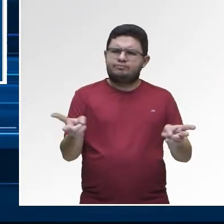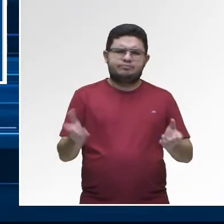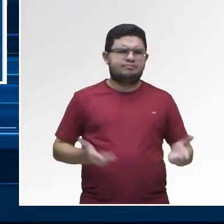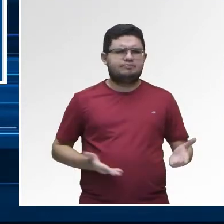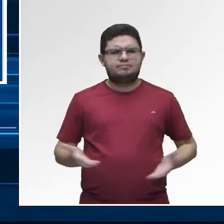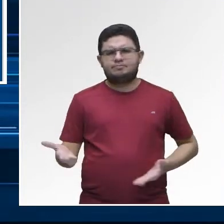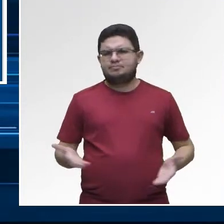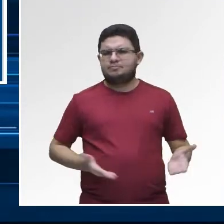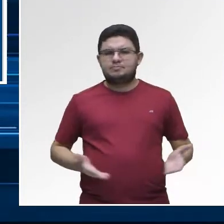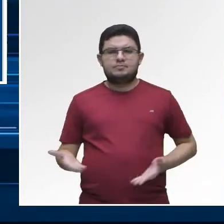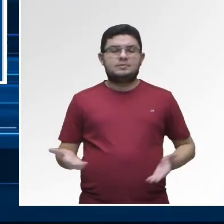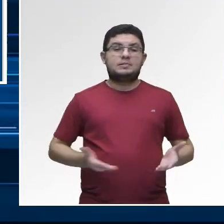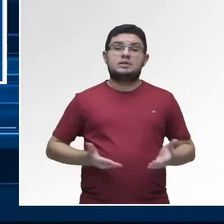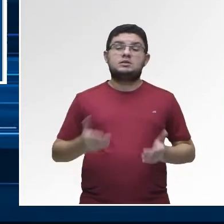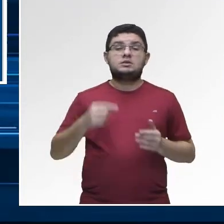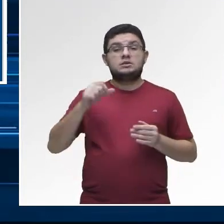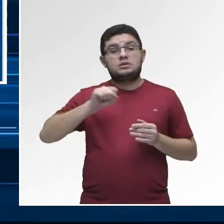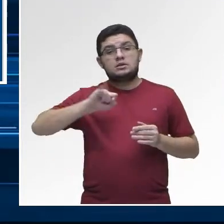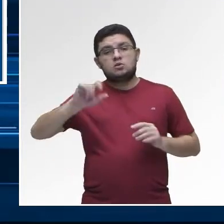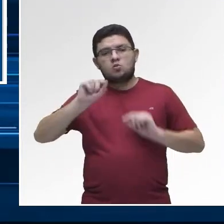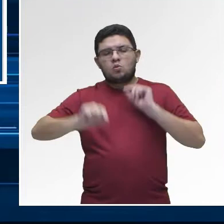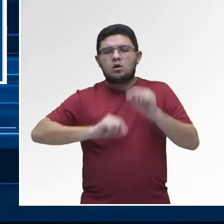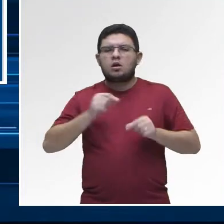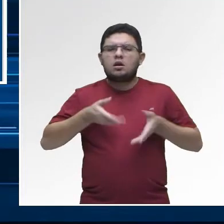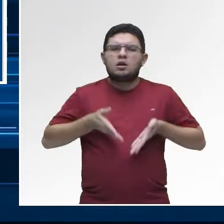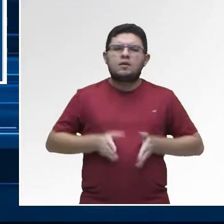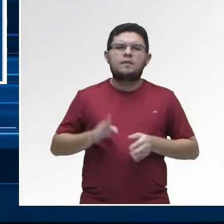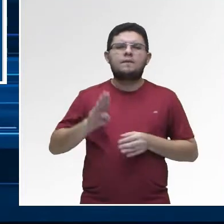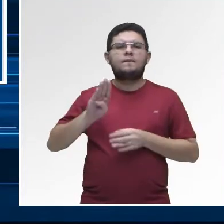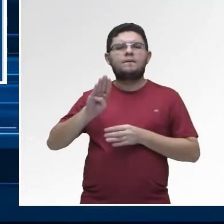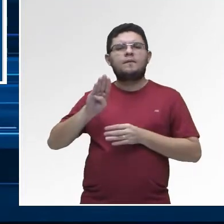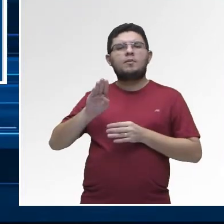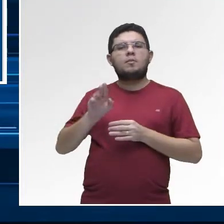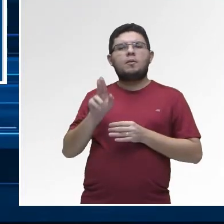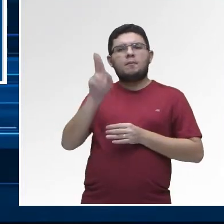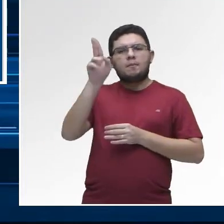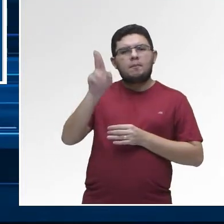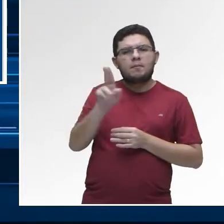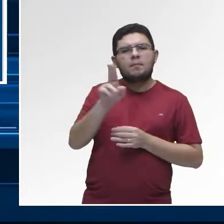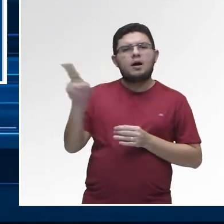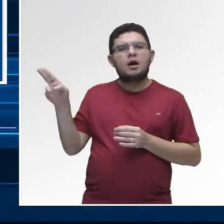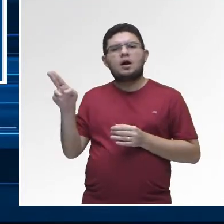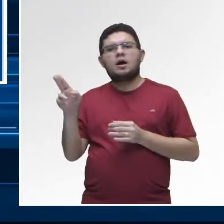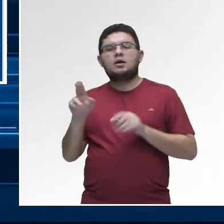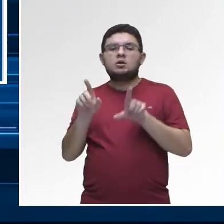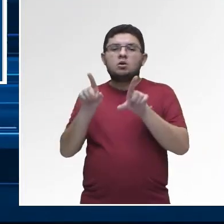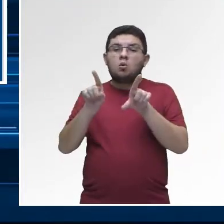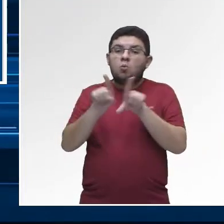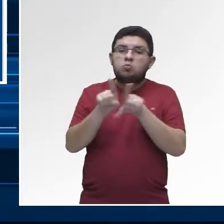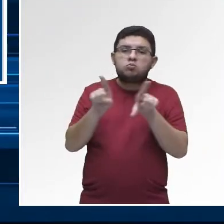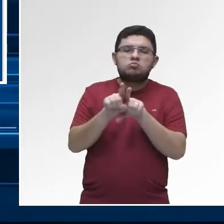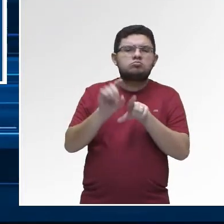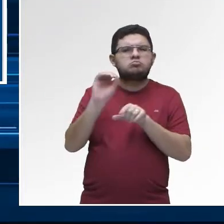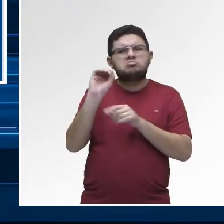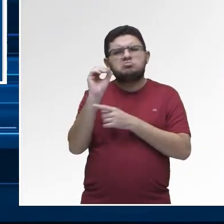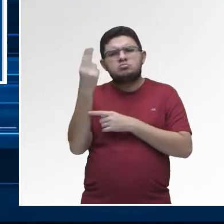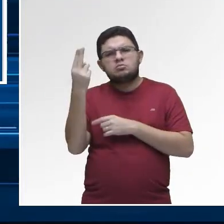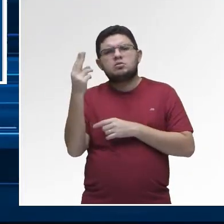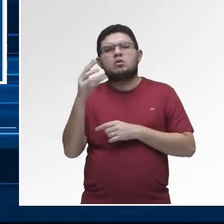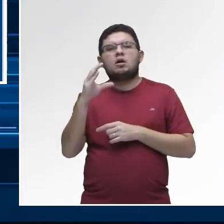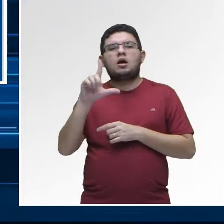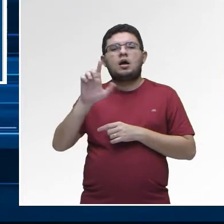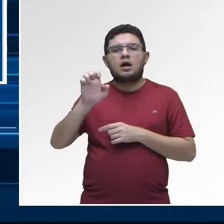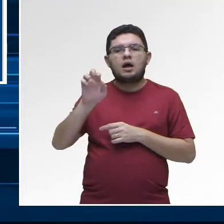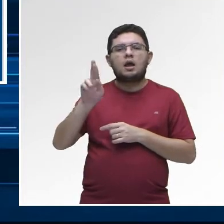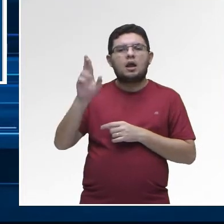padre, eu vou ser bispo, então eu vou estar lá orando, né? Rezando pelos demais.